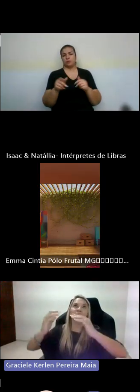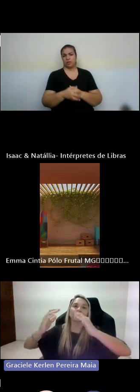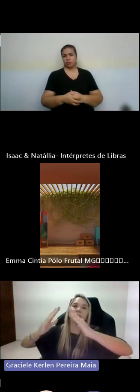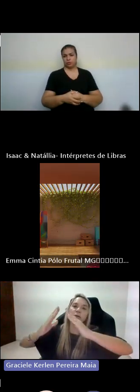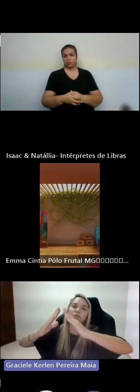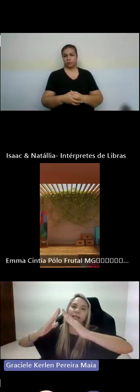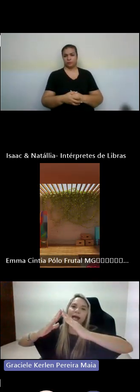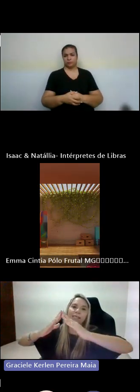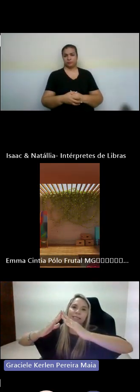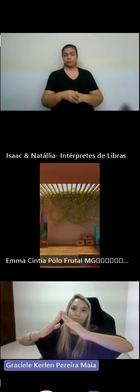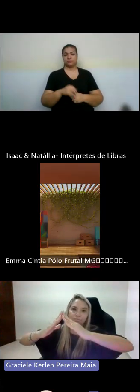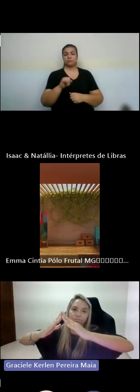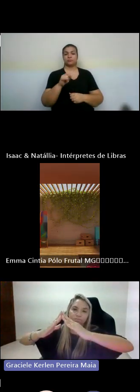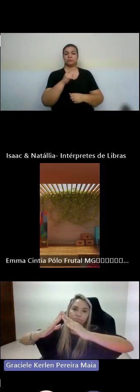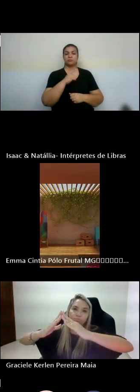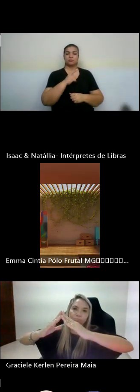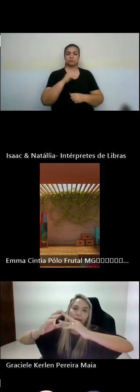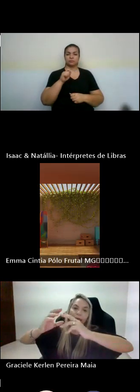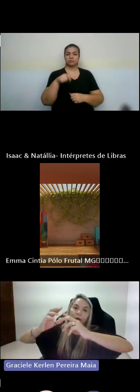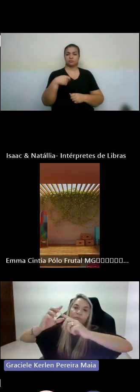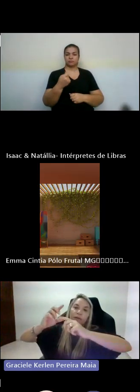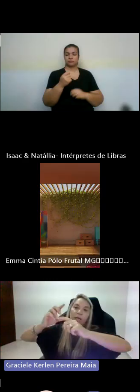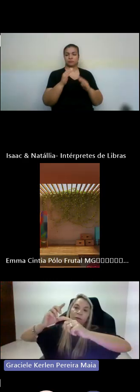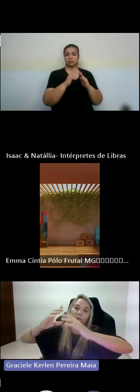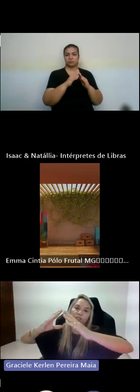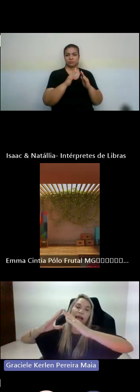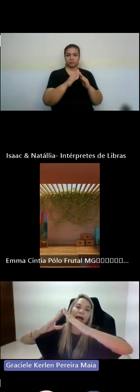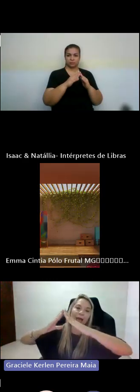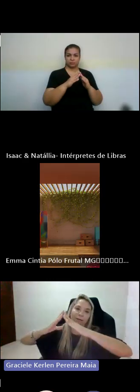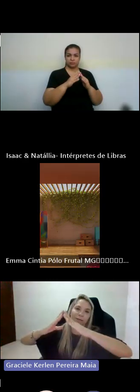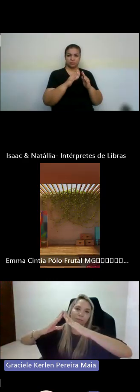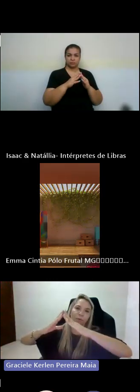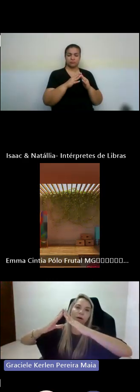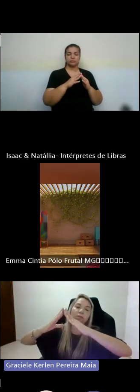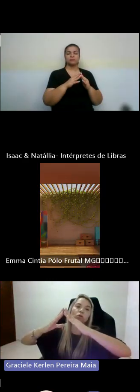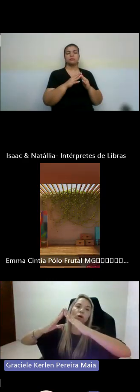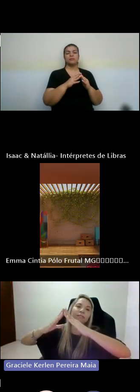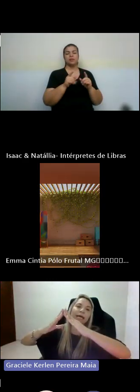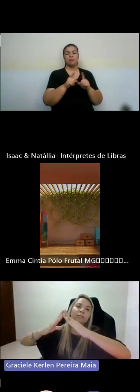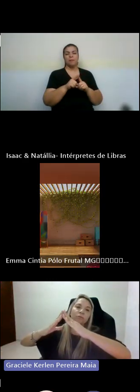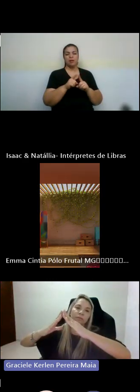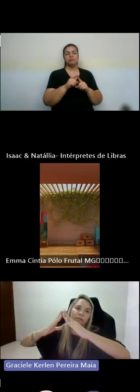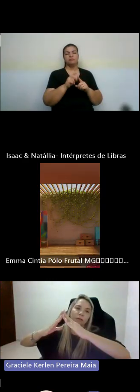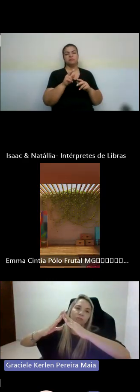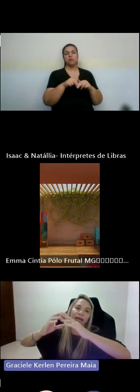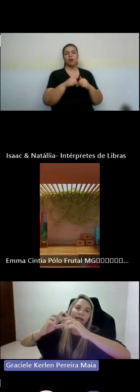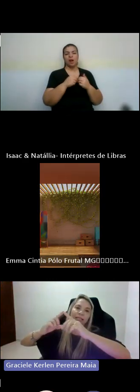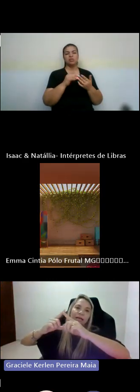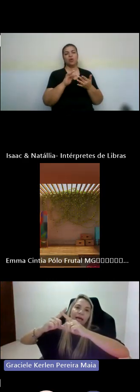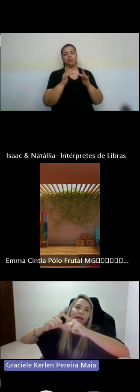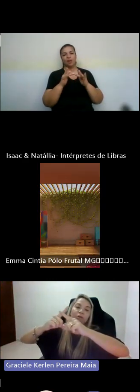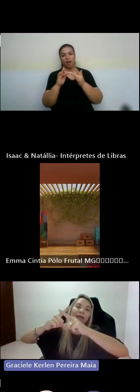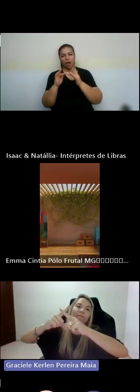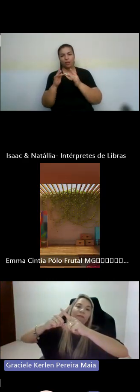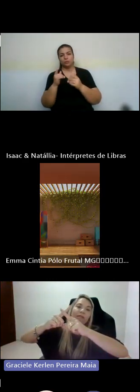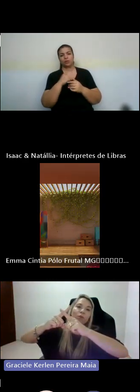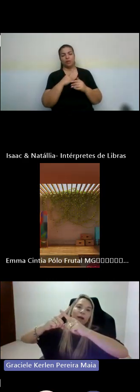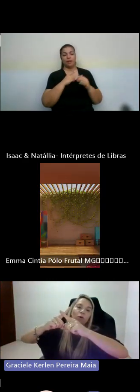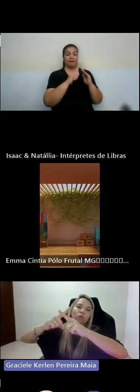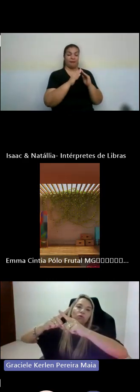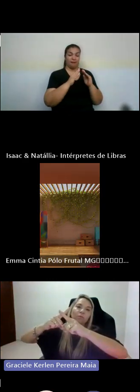eu faço o sinal de casa, eu venho já, por causa do contato do sinal de casa, eu